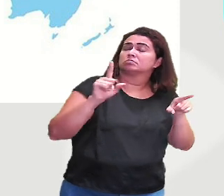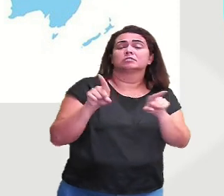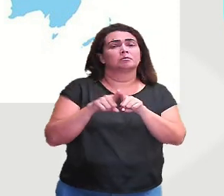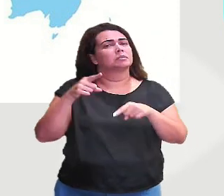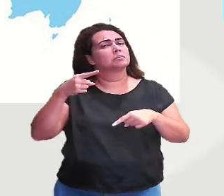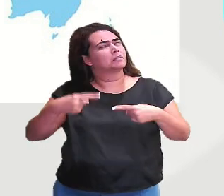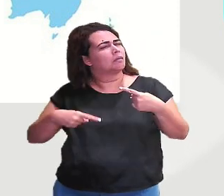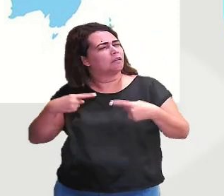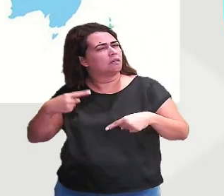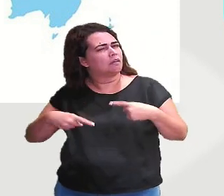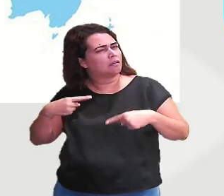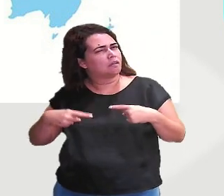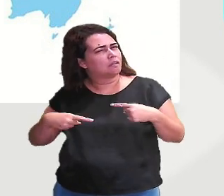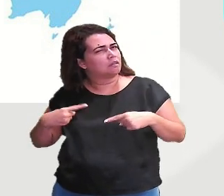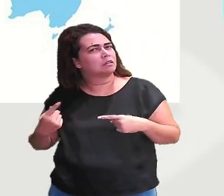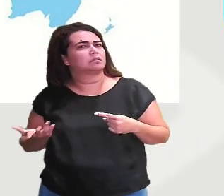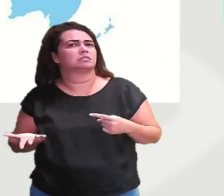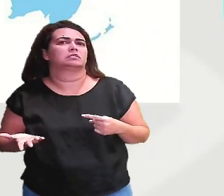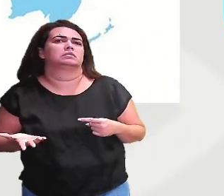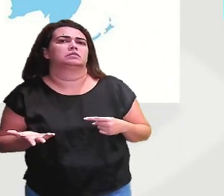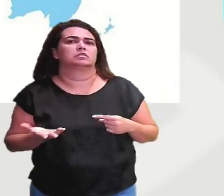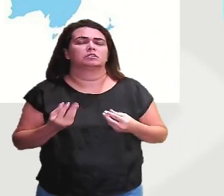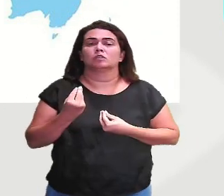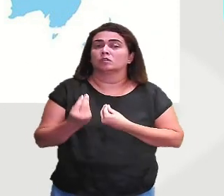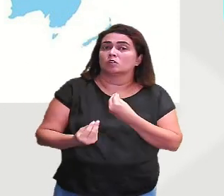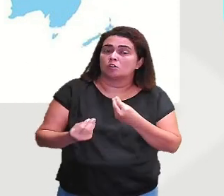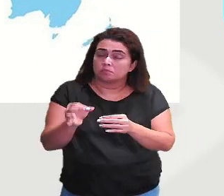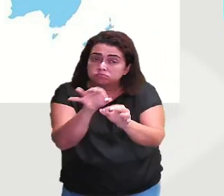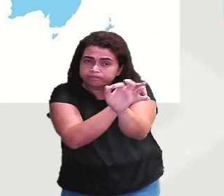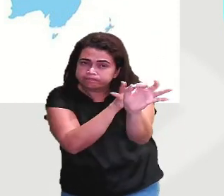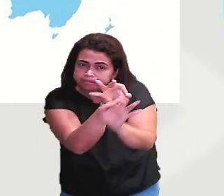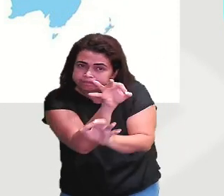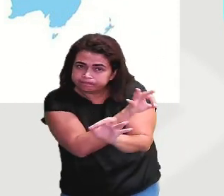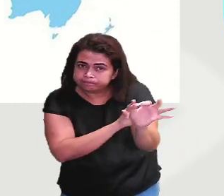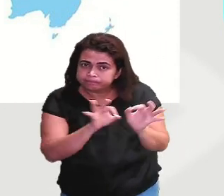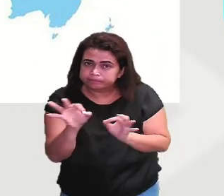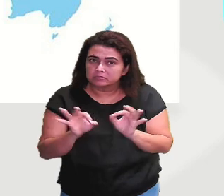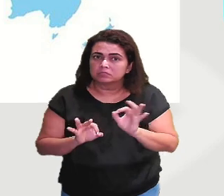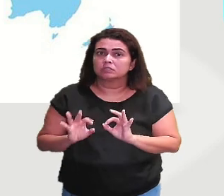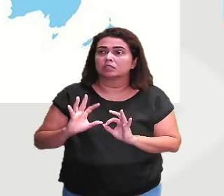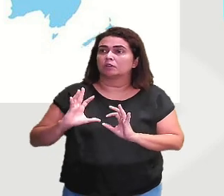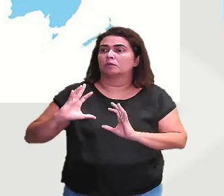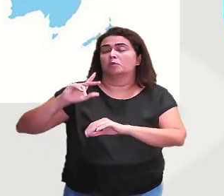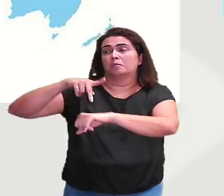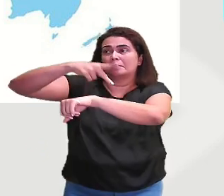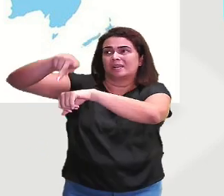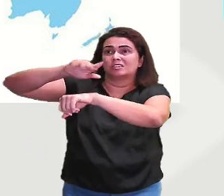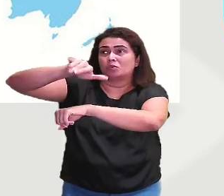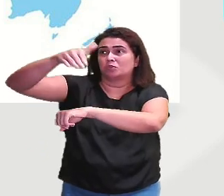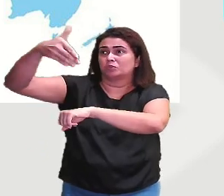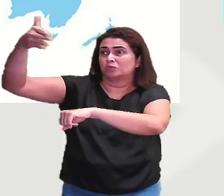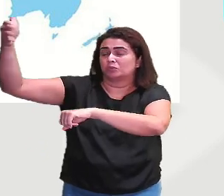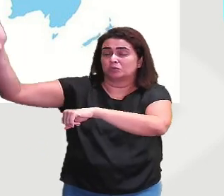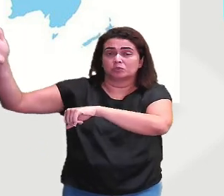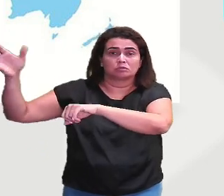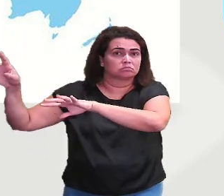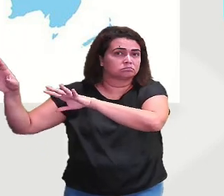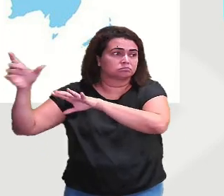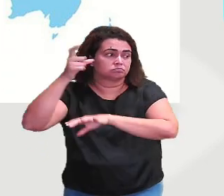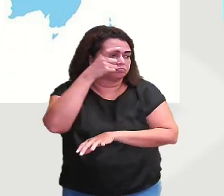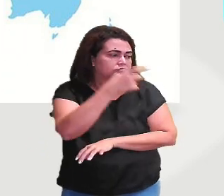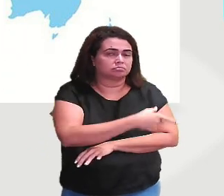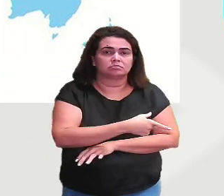questão política, de organização política. Então isso começou a chamar a atenção da